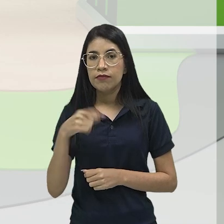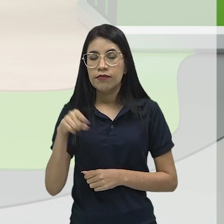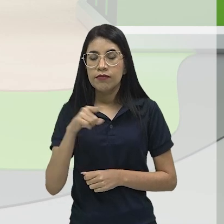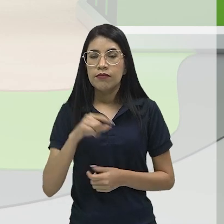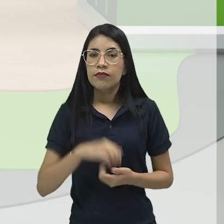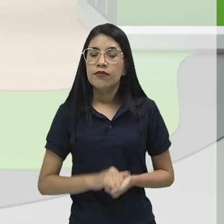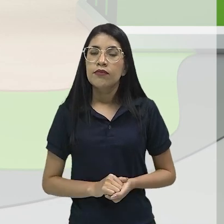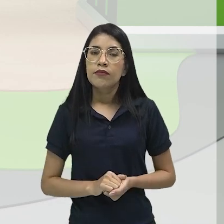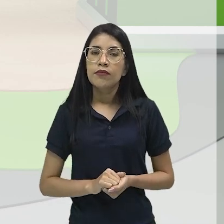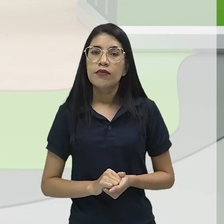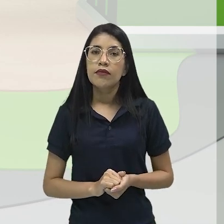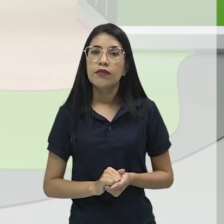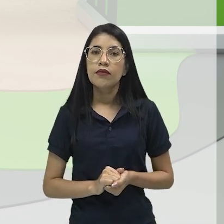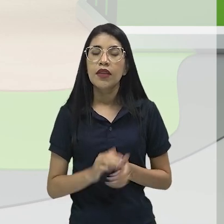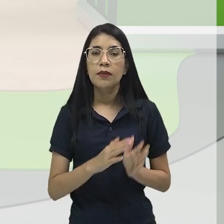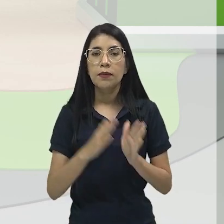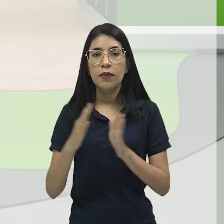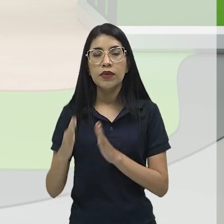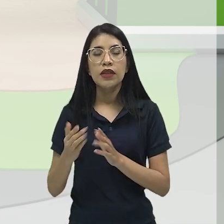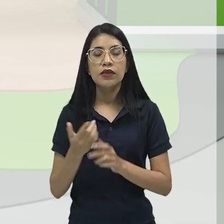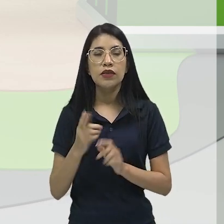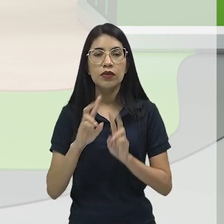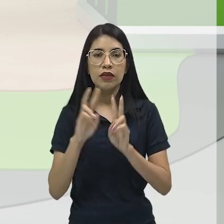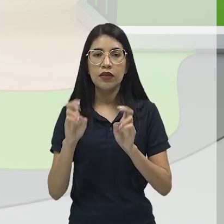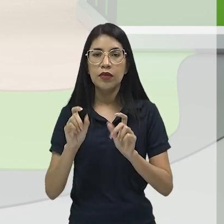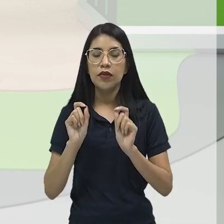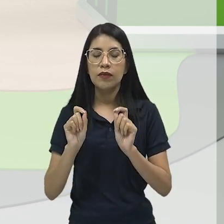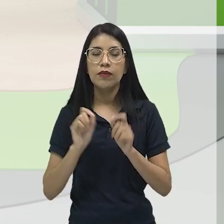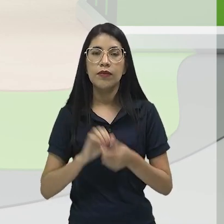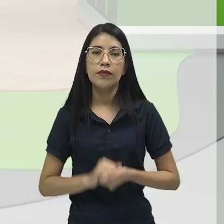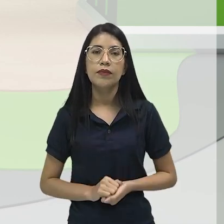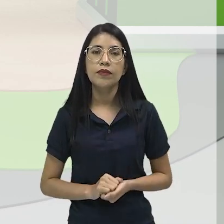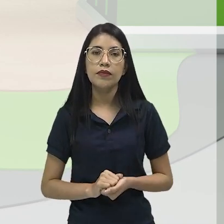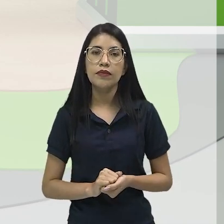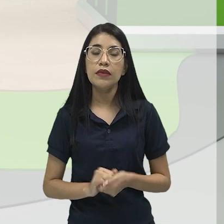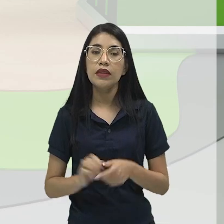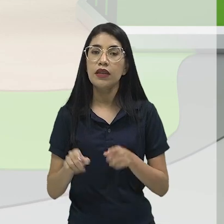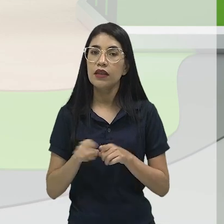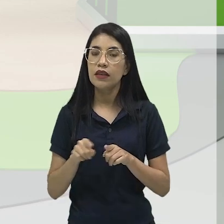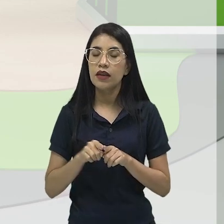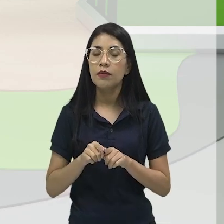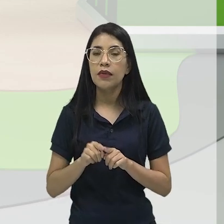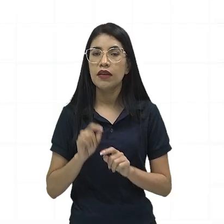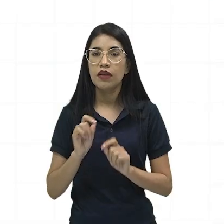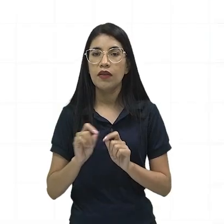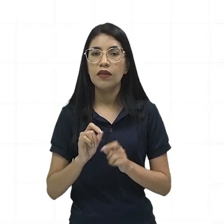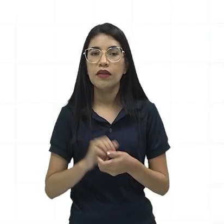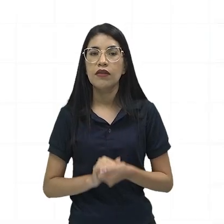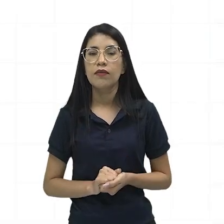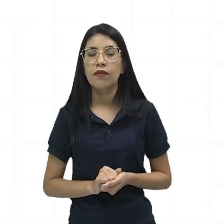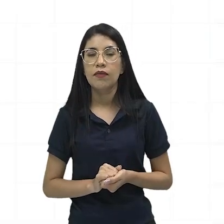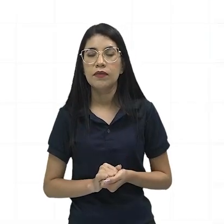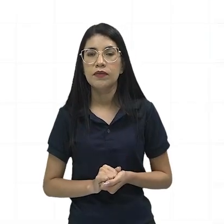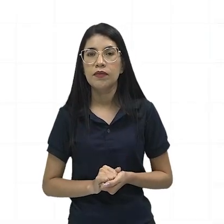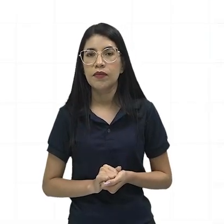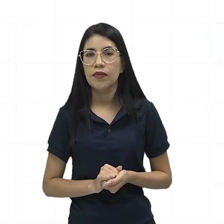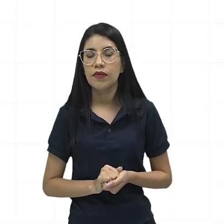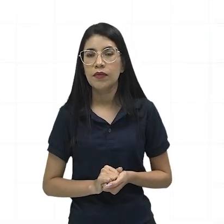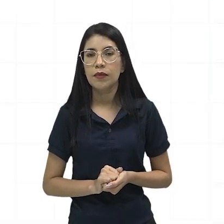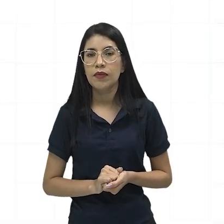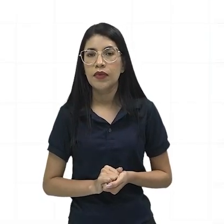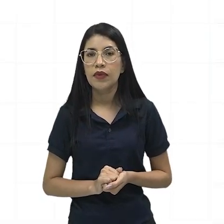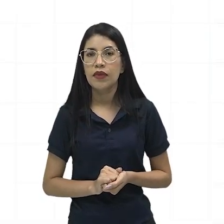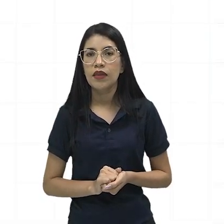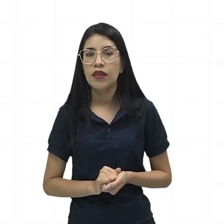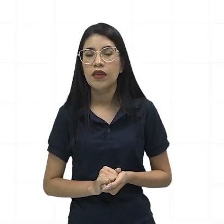Agora vamos partir para uma outra situação, né, que ainda é considerado um tabu para a gente. Vamos falar sobre